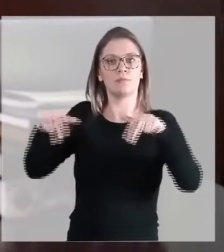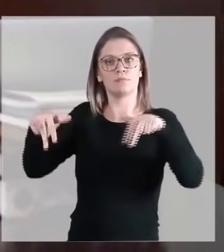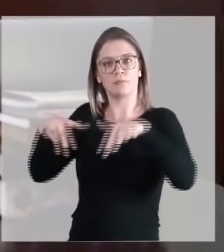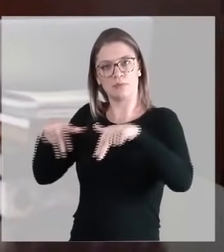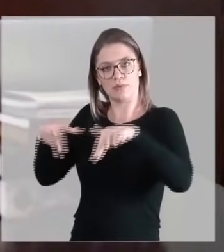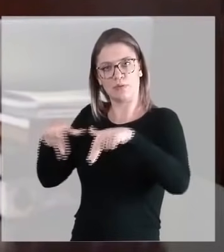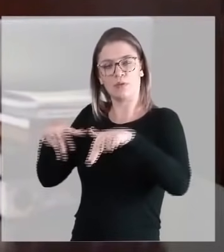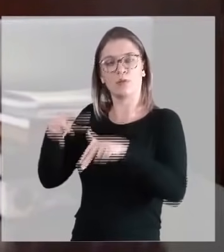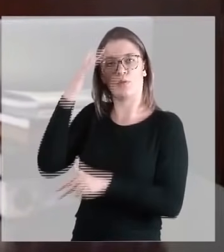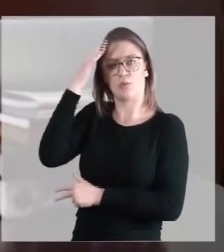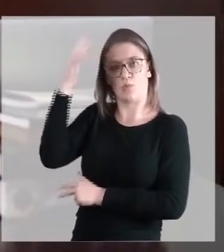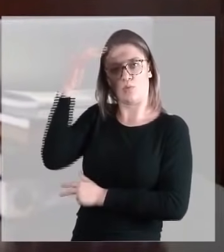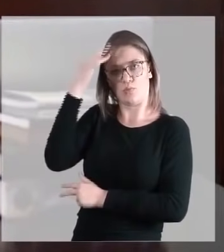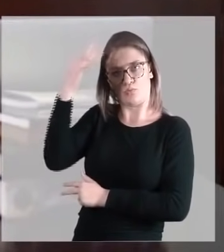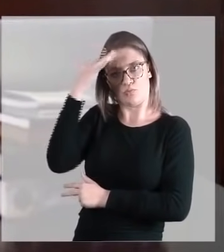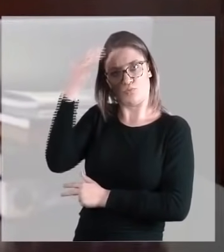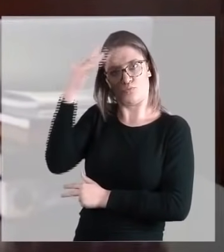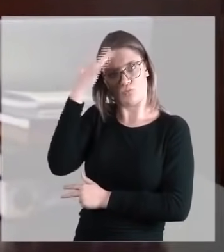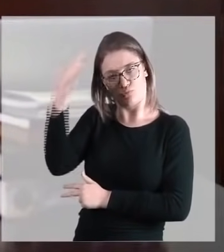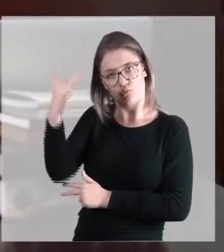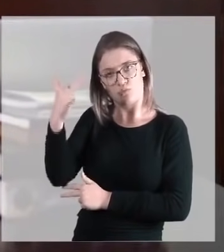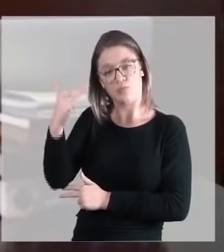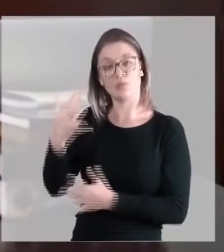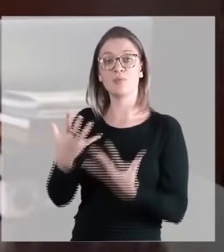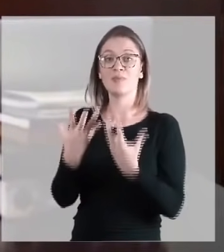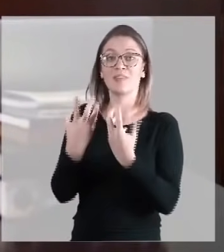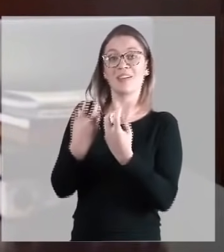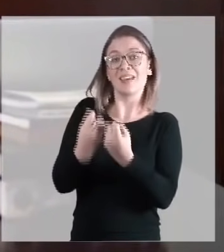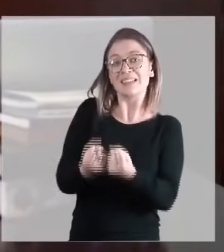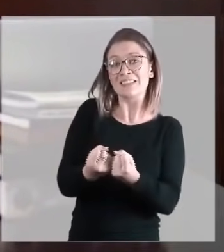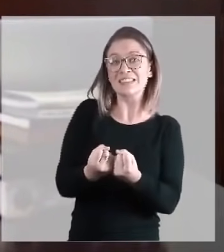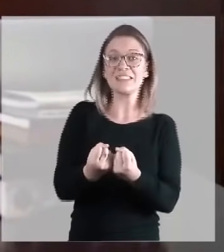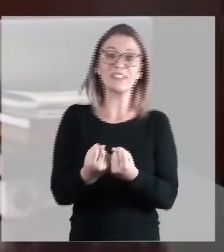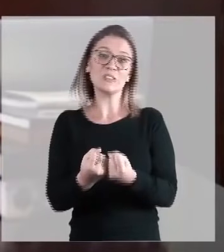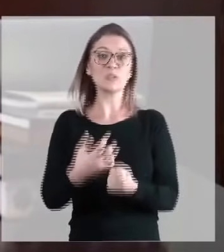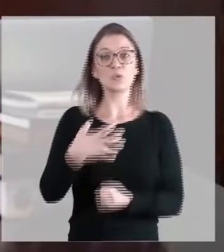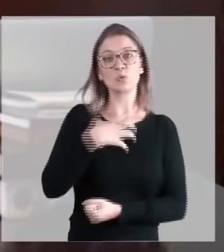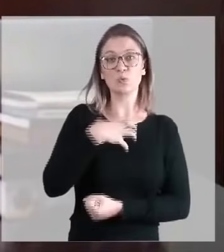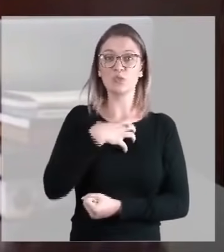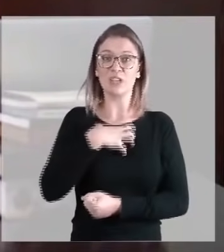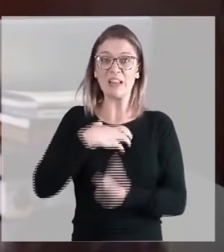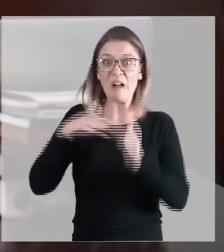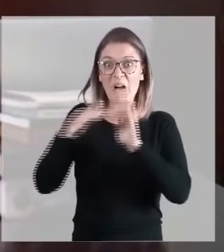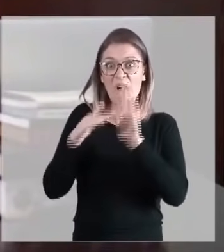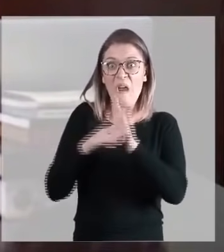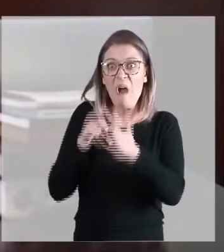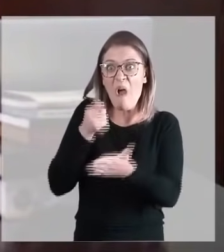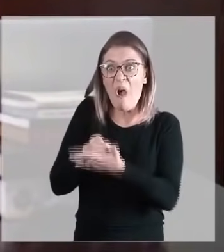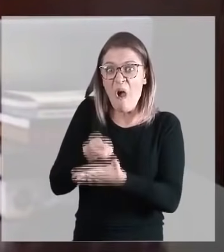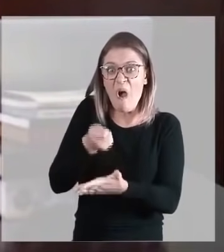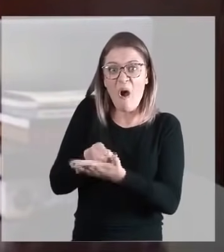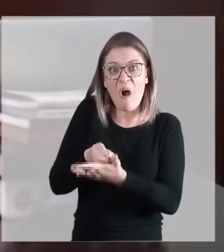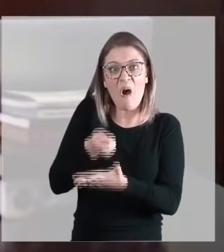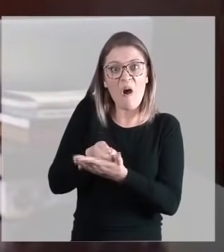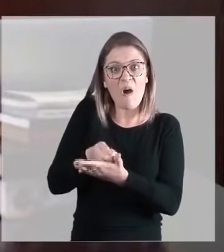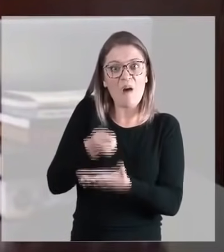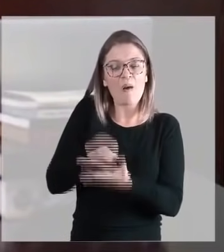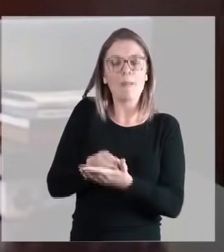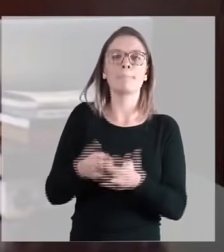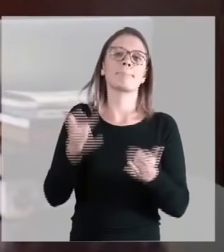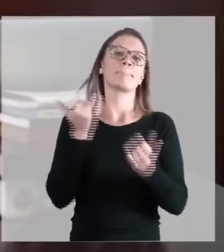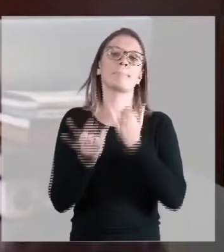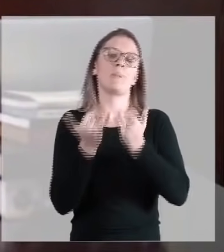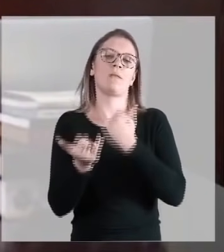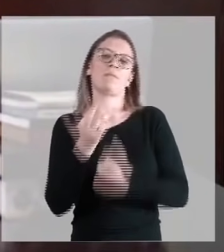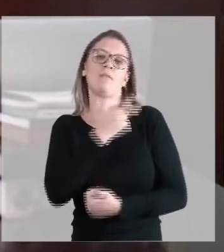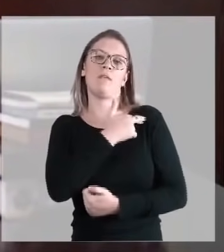sido propagados pelos teóricos de gênero e aceitos de uma forma quase dogmática, quase